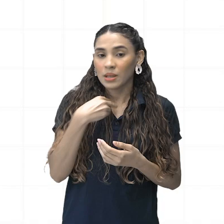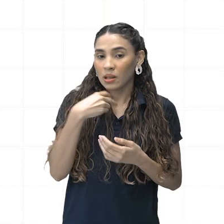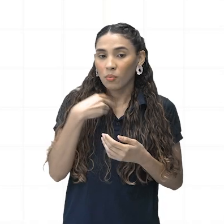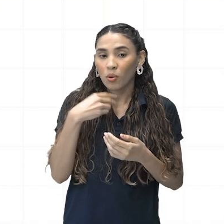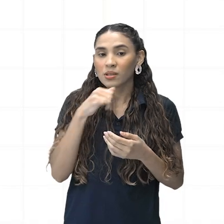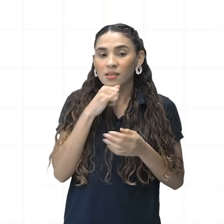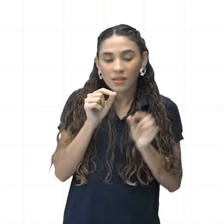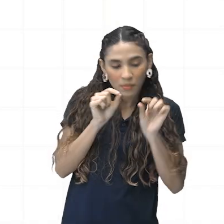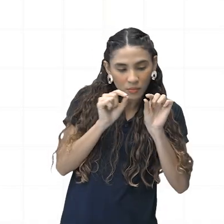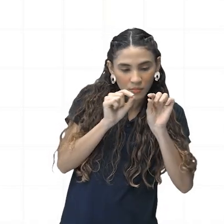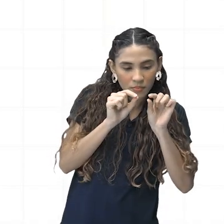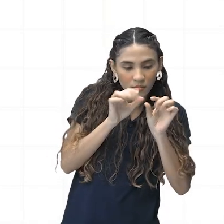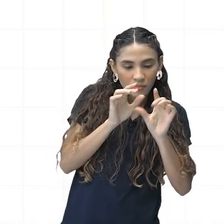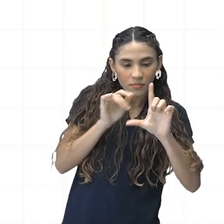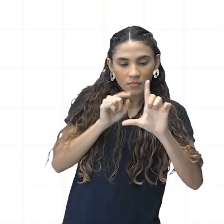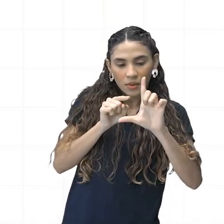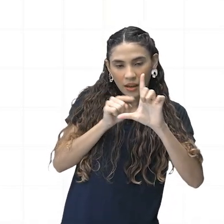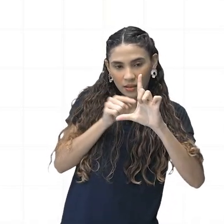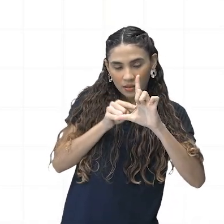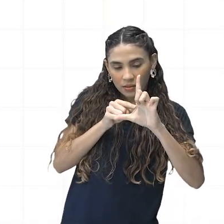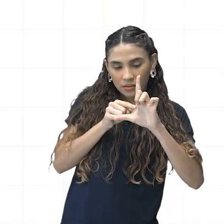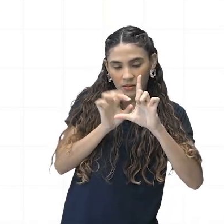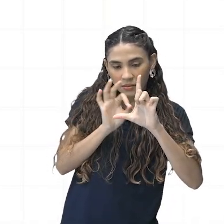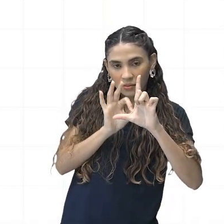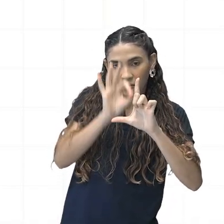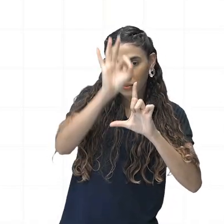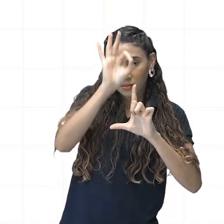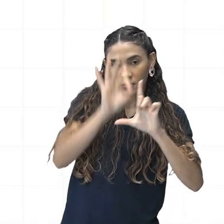aqui. Então, primeiro passo,